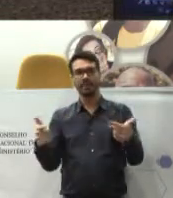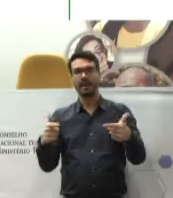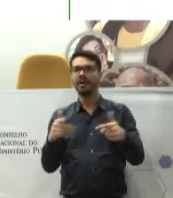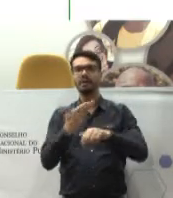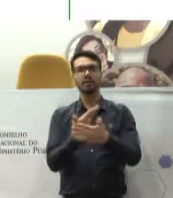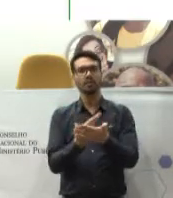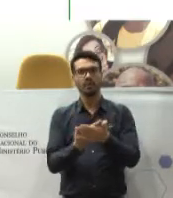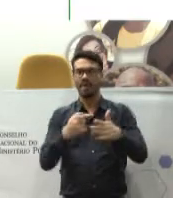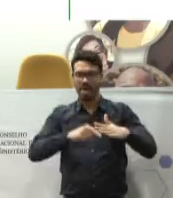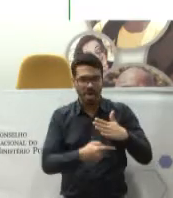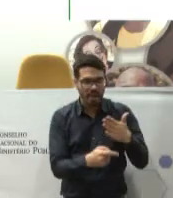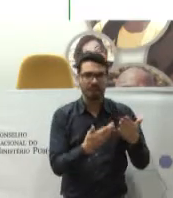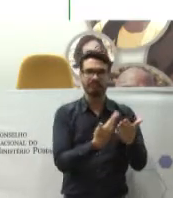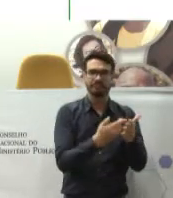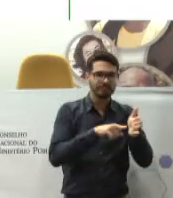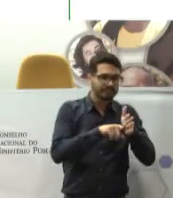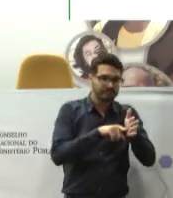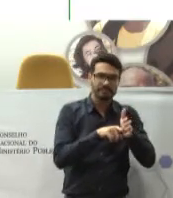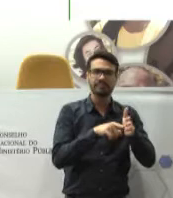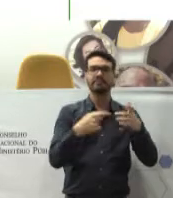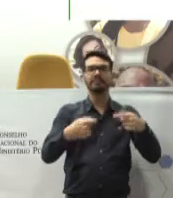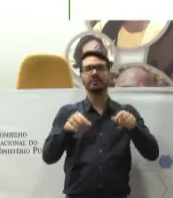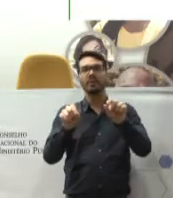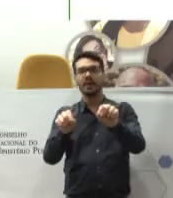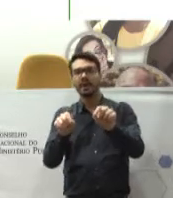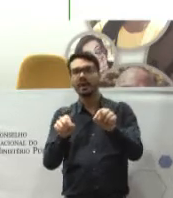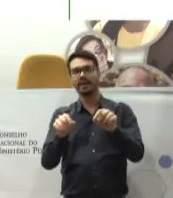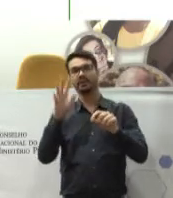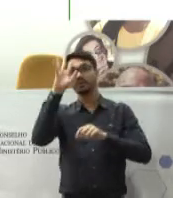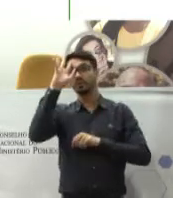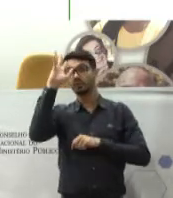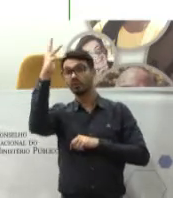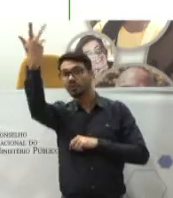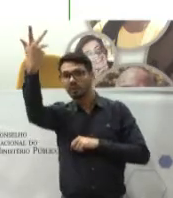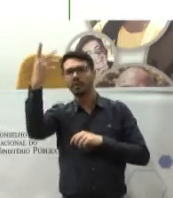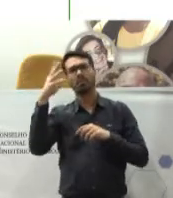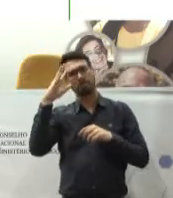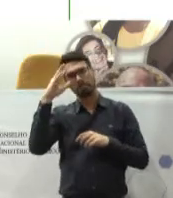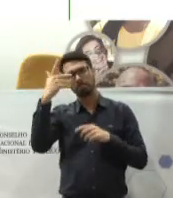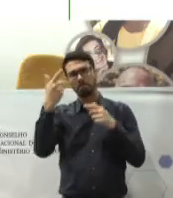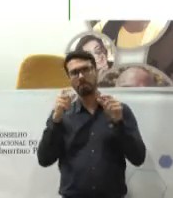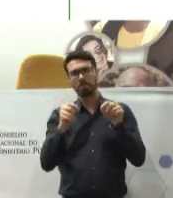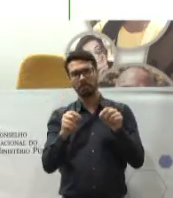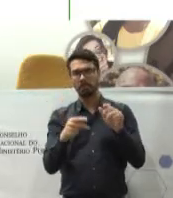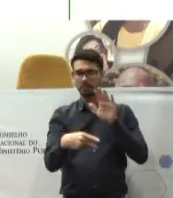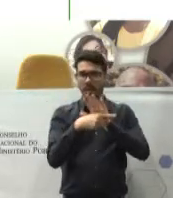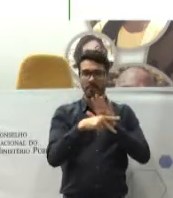aprofundados. Precisamos o quê? Soluções prospectivas na